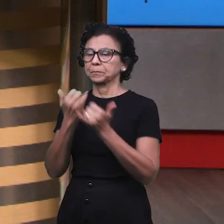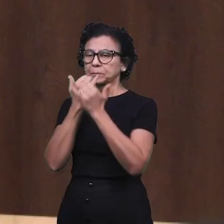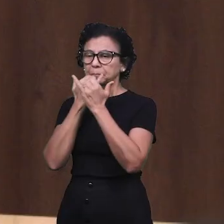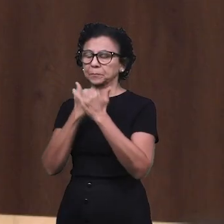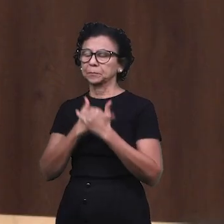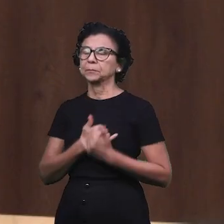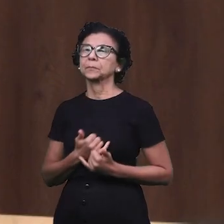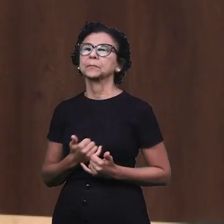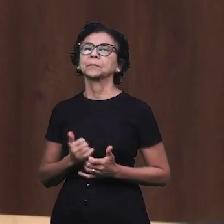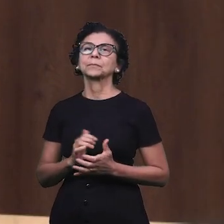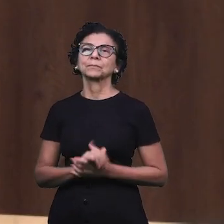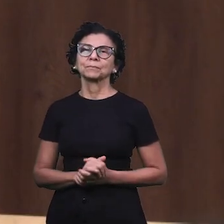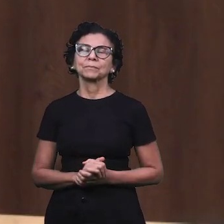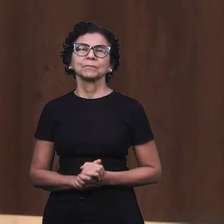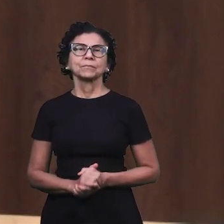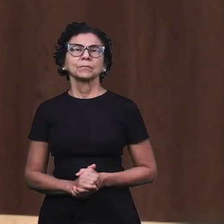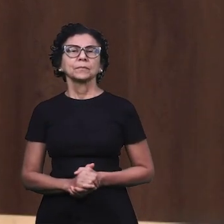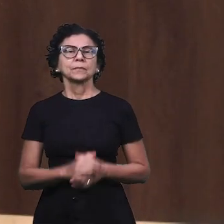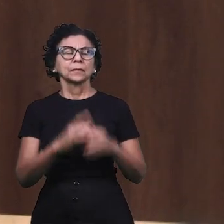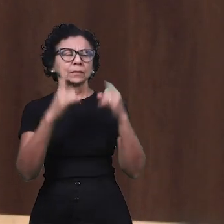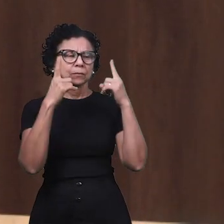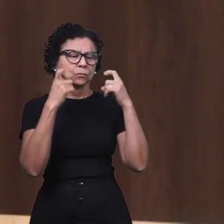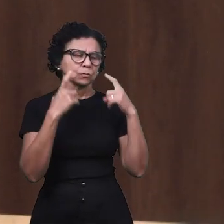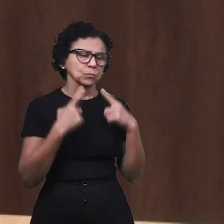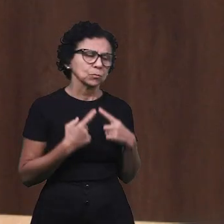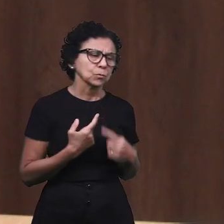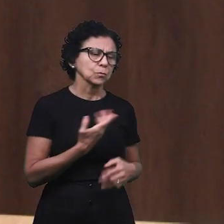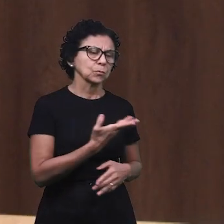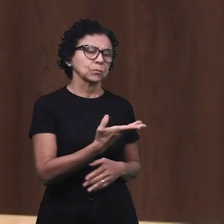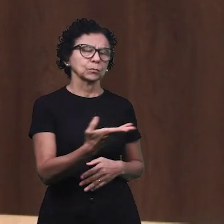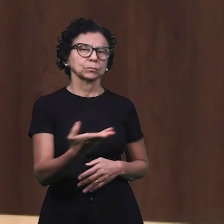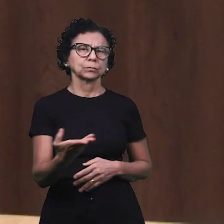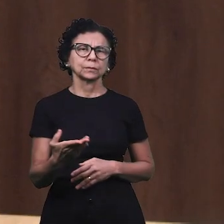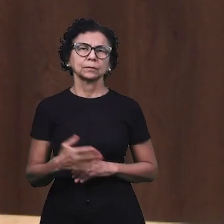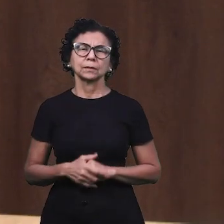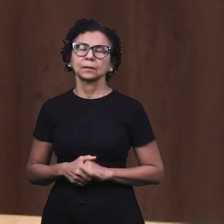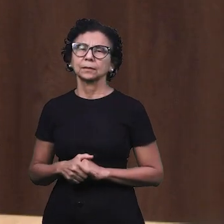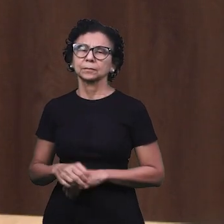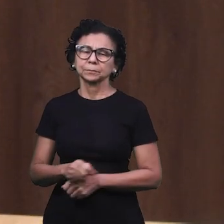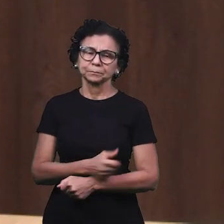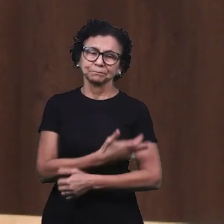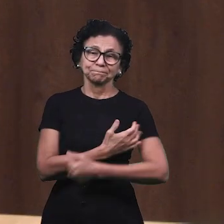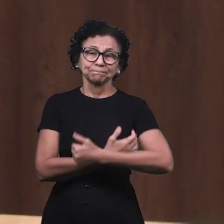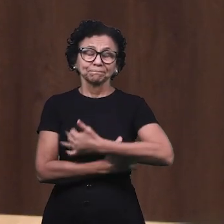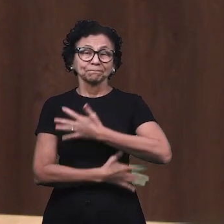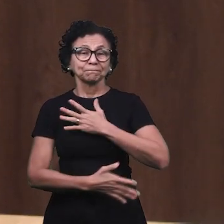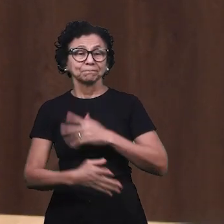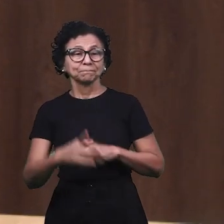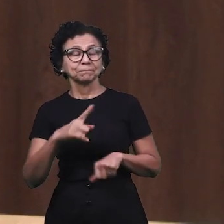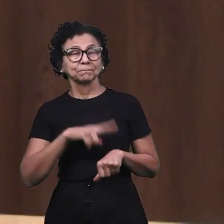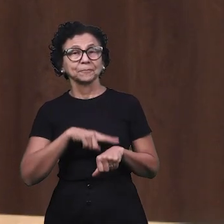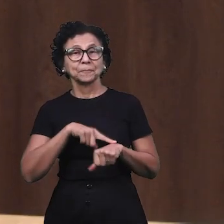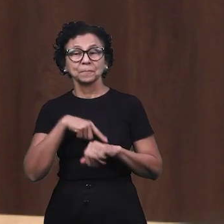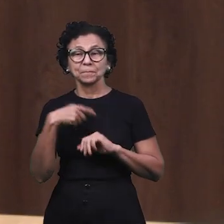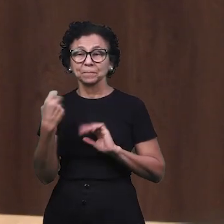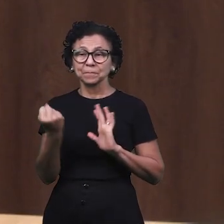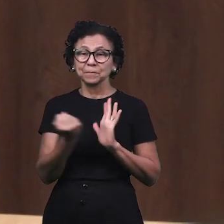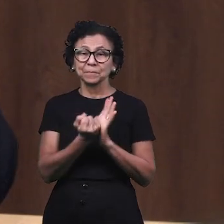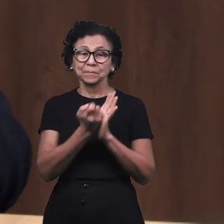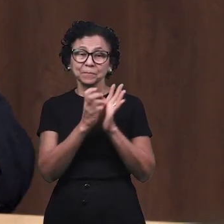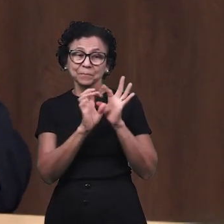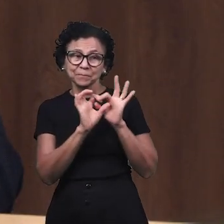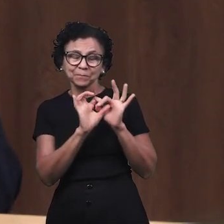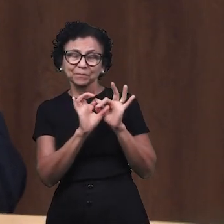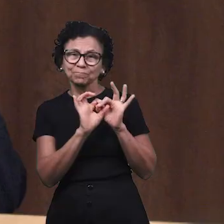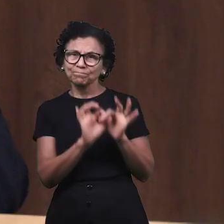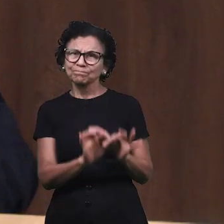Foi um momento maravilhoso de choro, de quebrantamento, um momento que marcou uma união